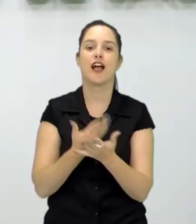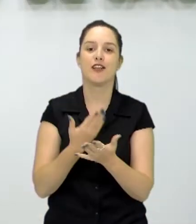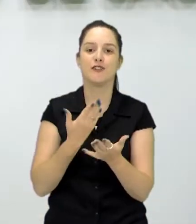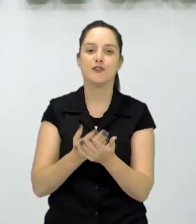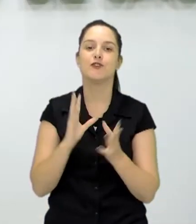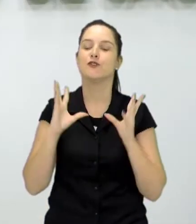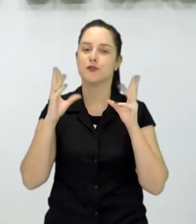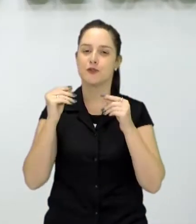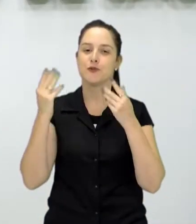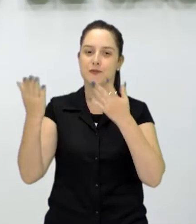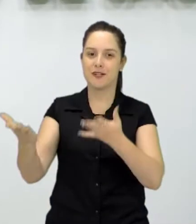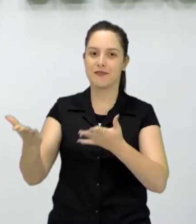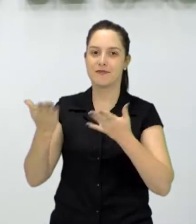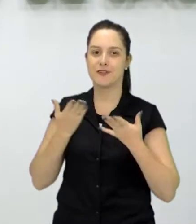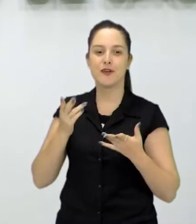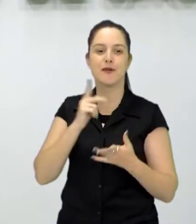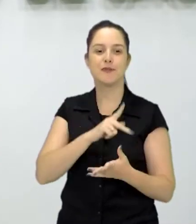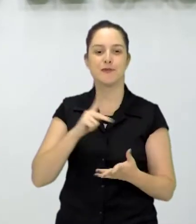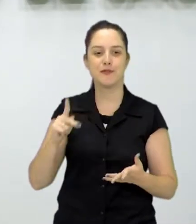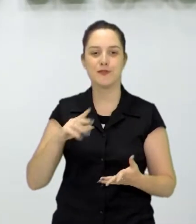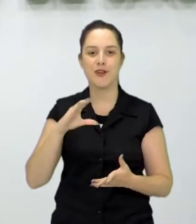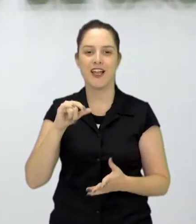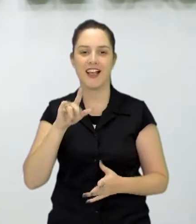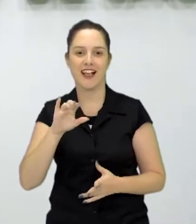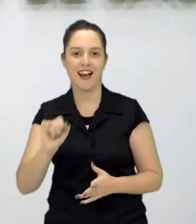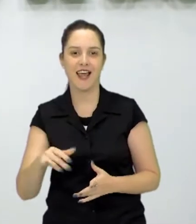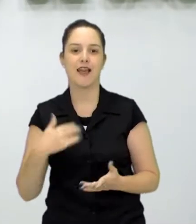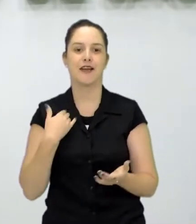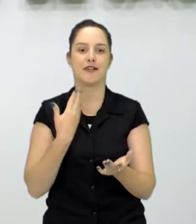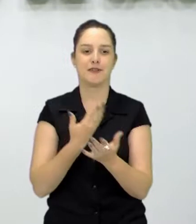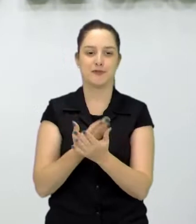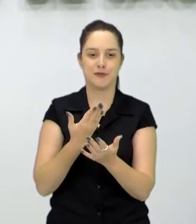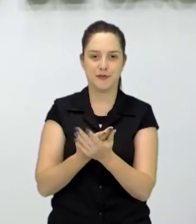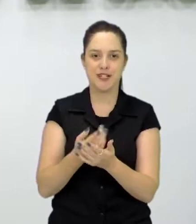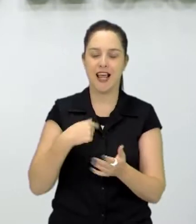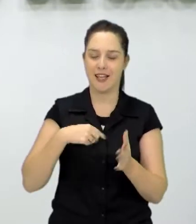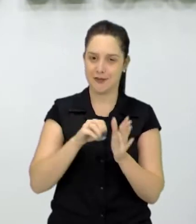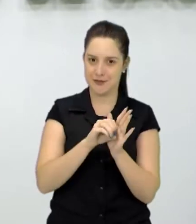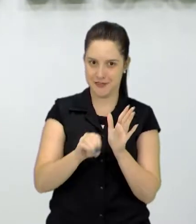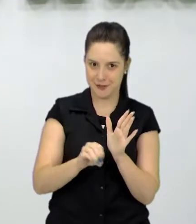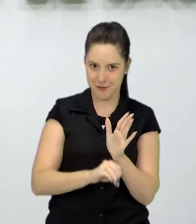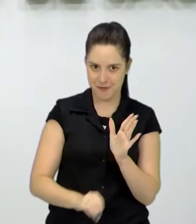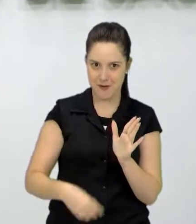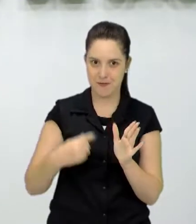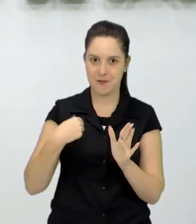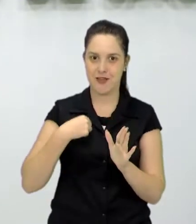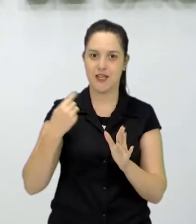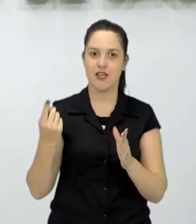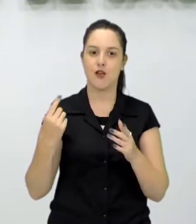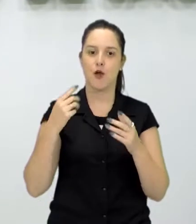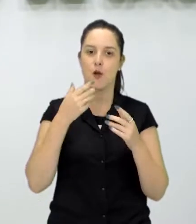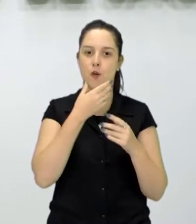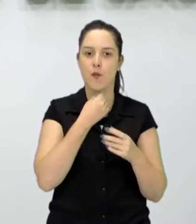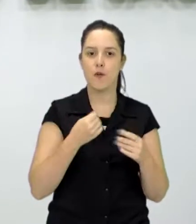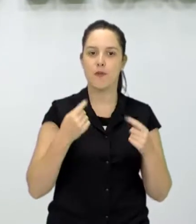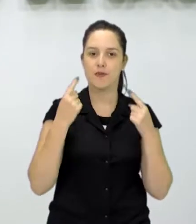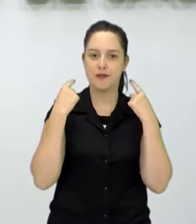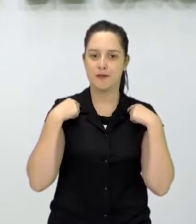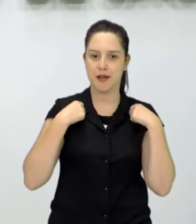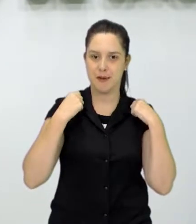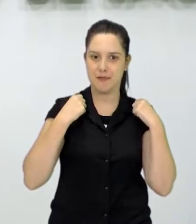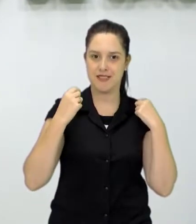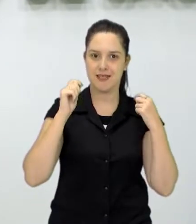sejam bem-vindos. Eu sou o professor Kleber Araújo, professor de História aqui do Centro de Mídias. Eu sou um homem mestiço, estou com uma camisa